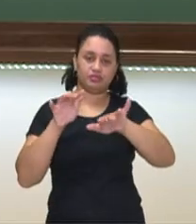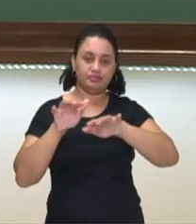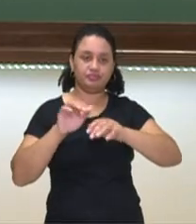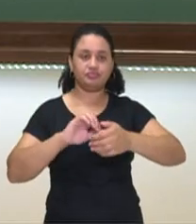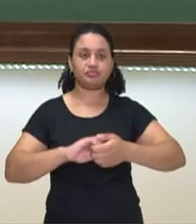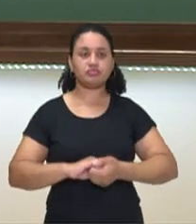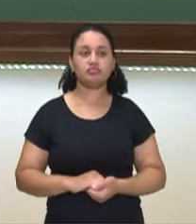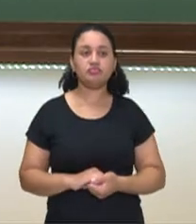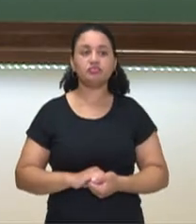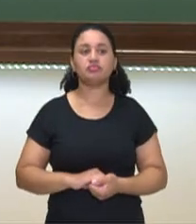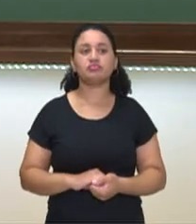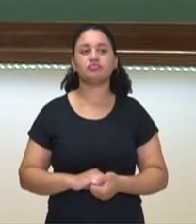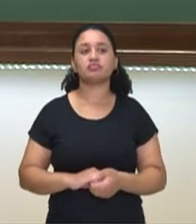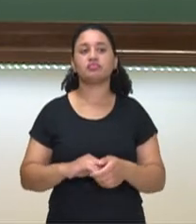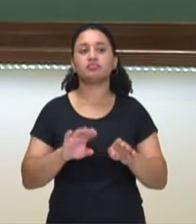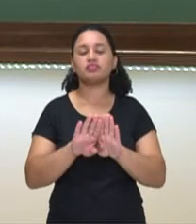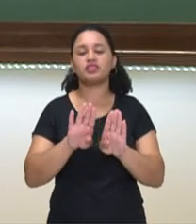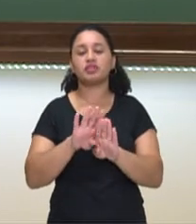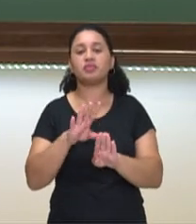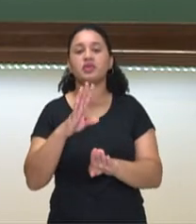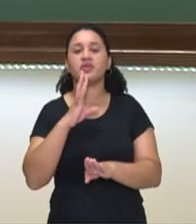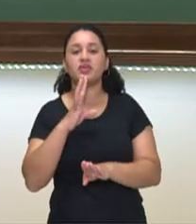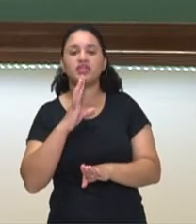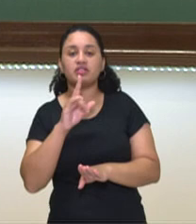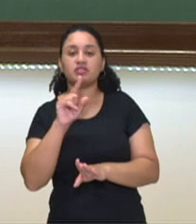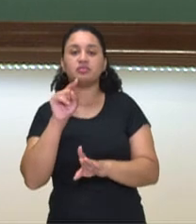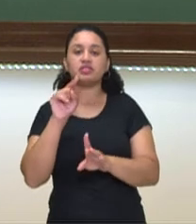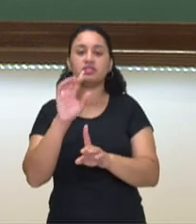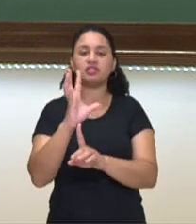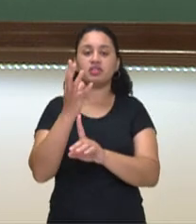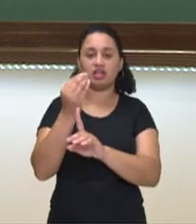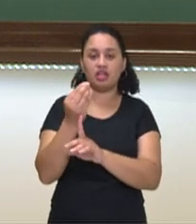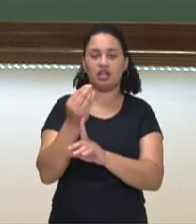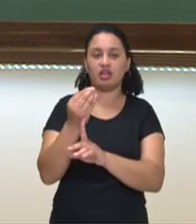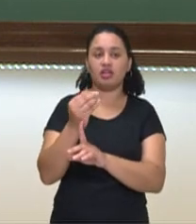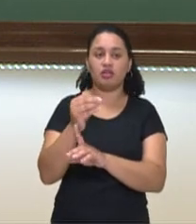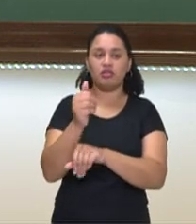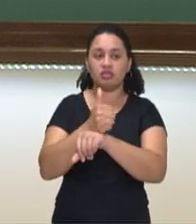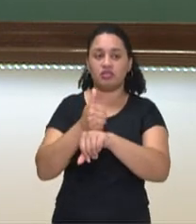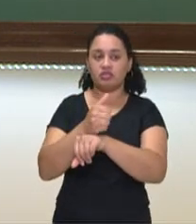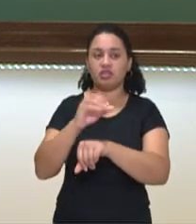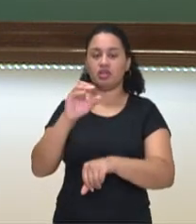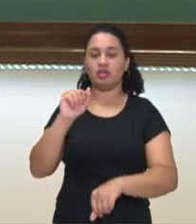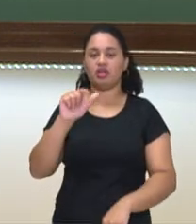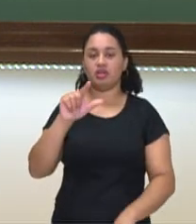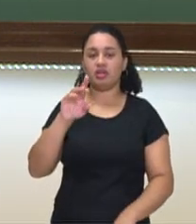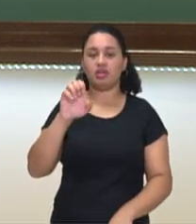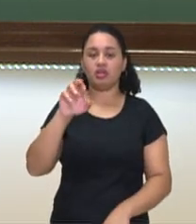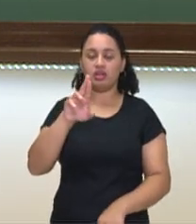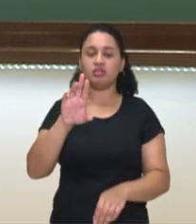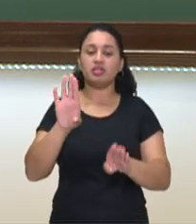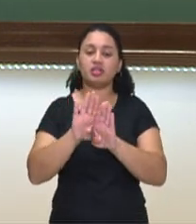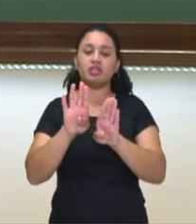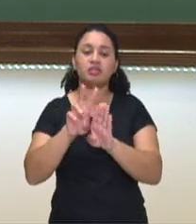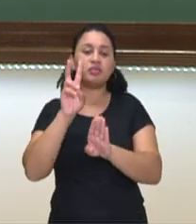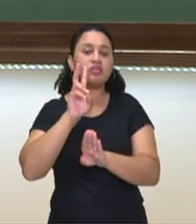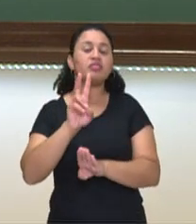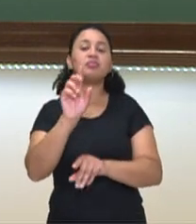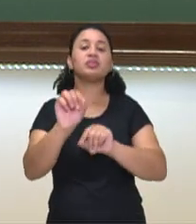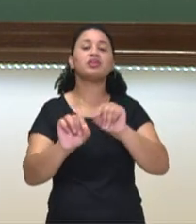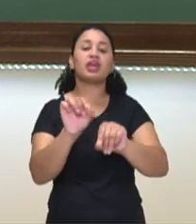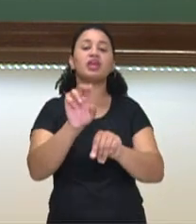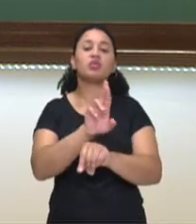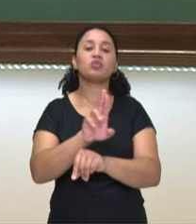movimento. Conhecemos, então, essas obras do Alexander Calder e nós vimos que quem usou esse